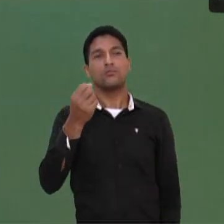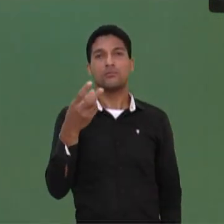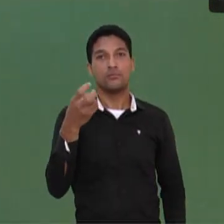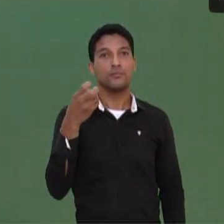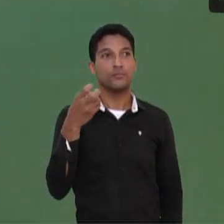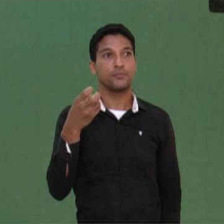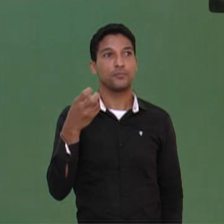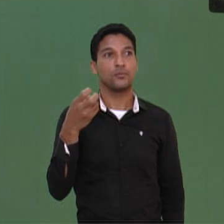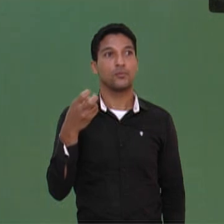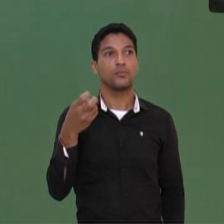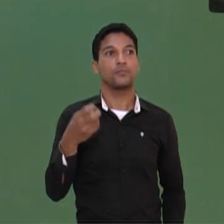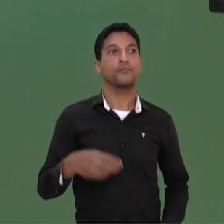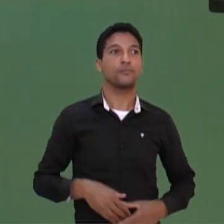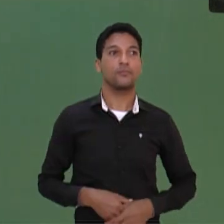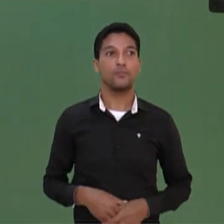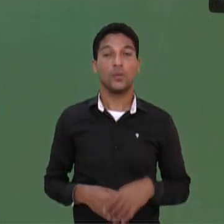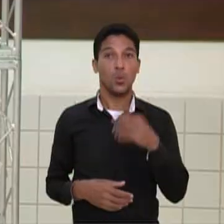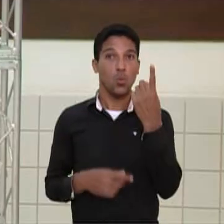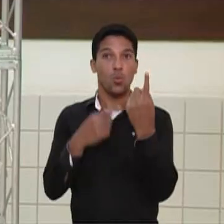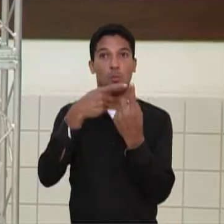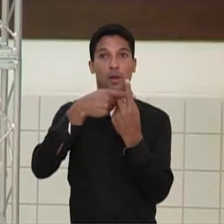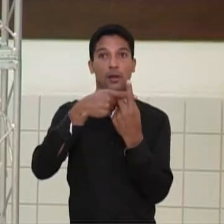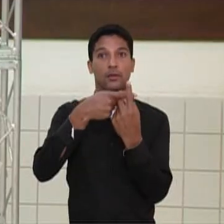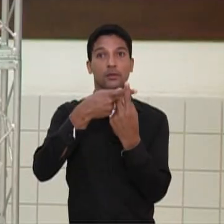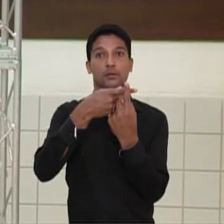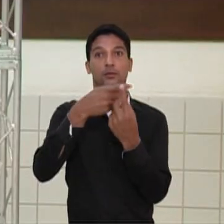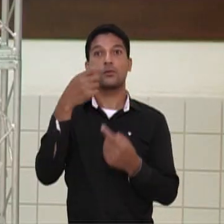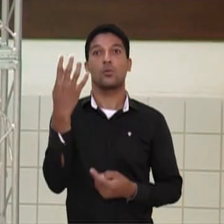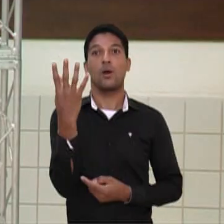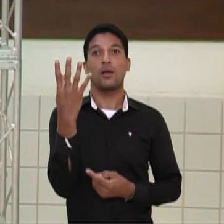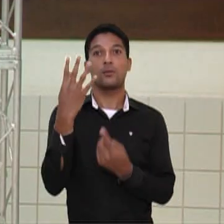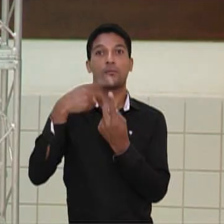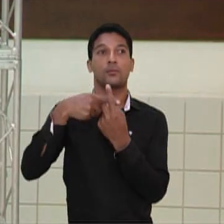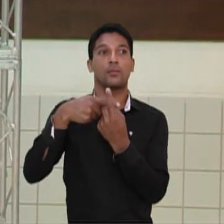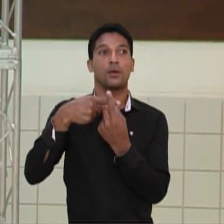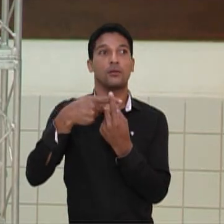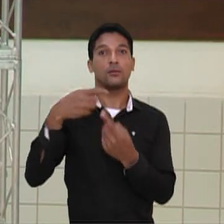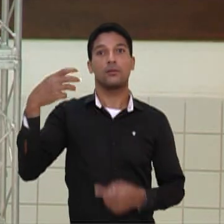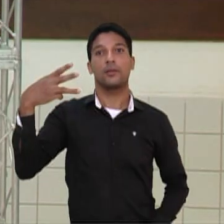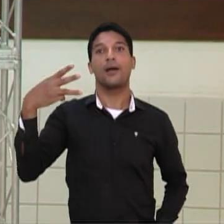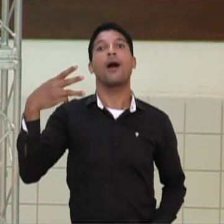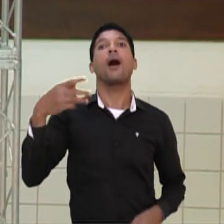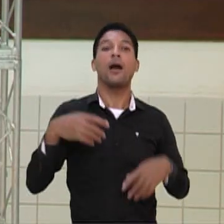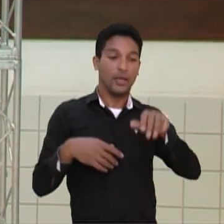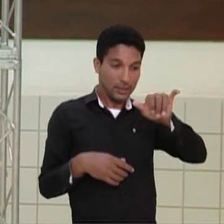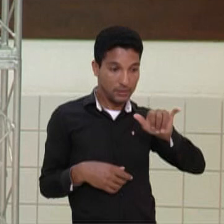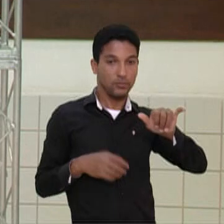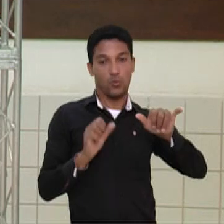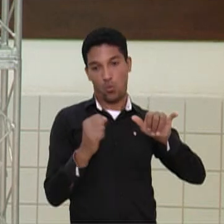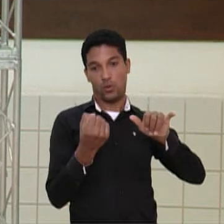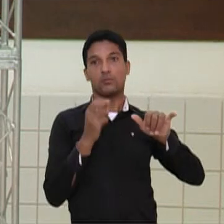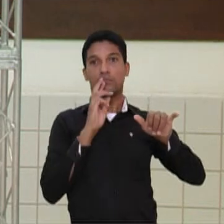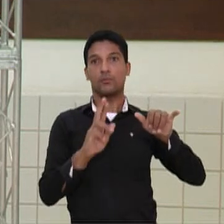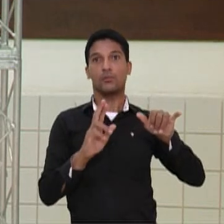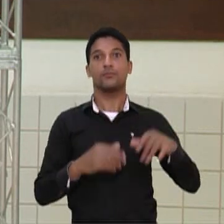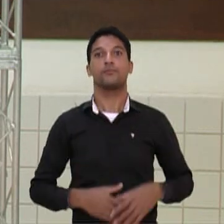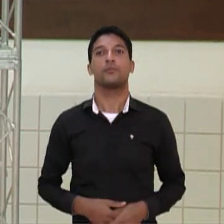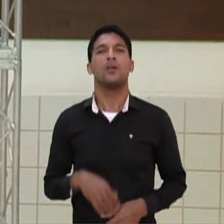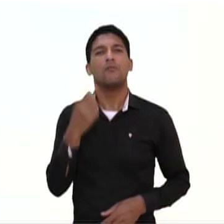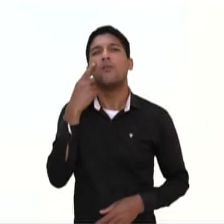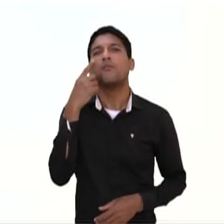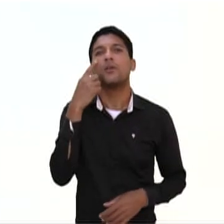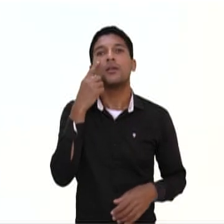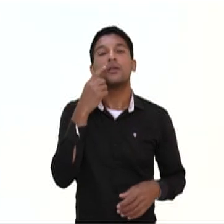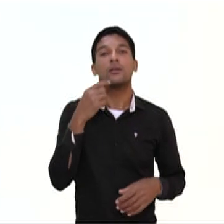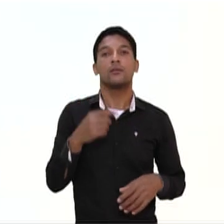Coincidentemente, nosso resultado anterior aí. Então, vamos ver aqui como é que fica o preenchimento dessa